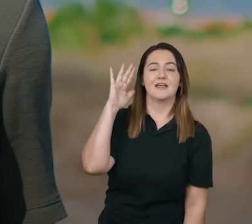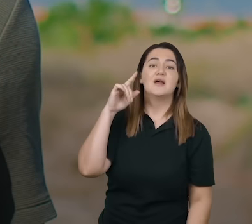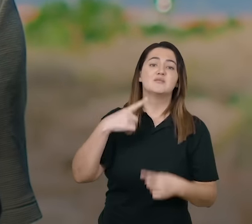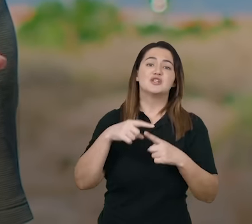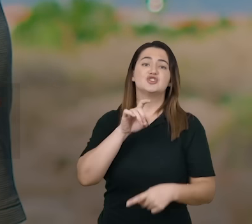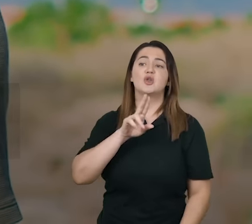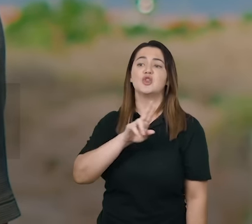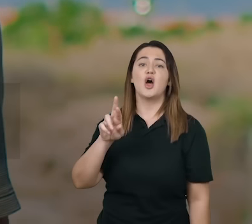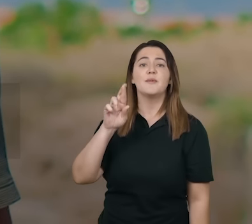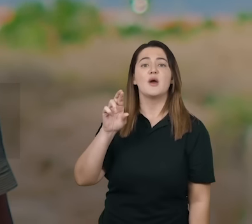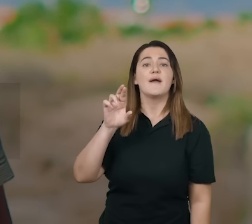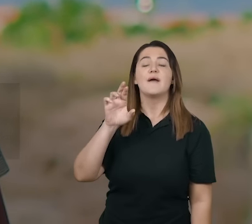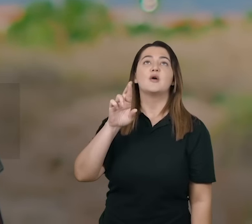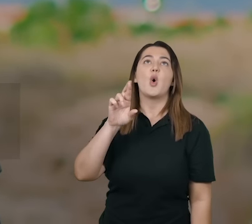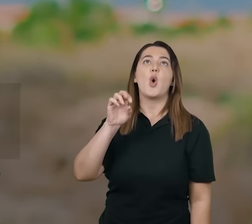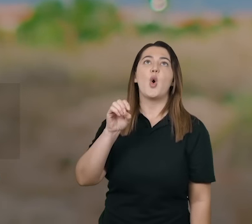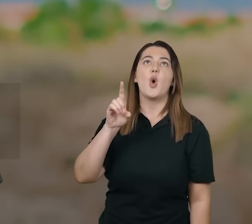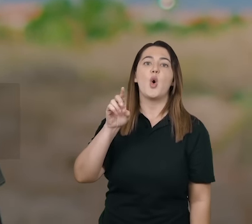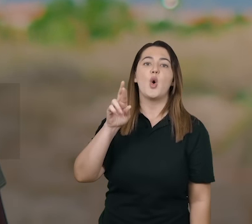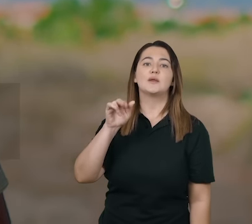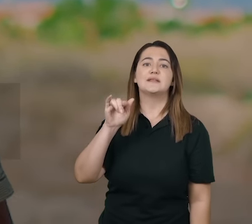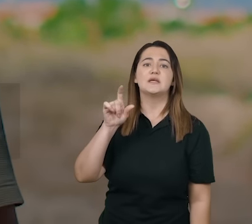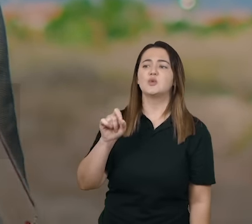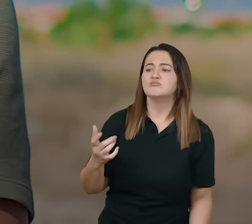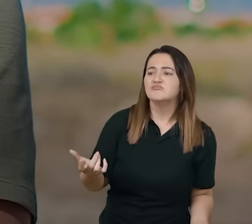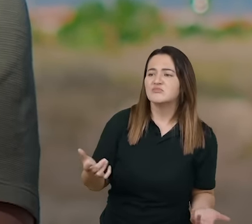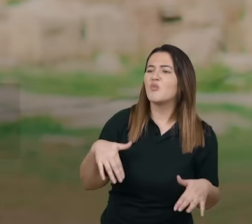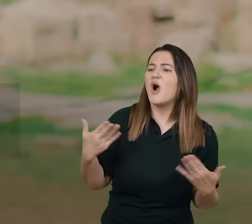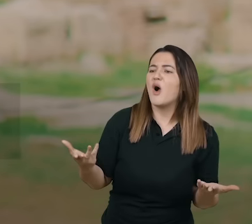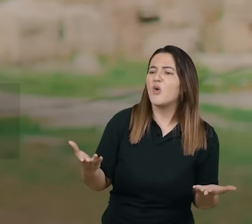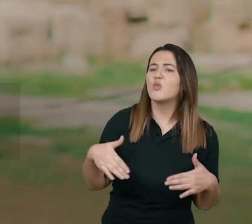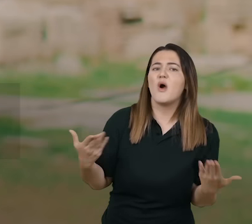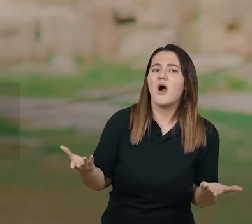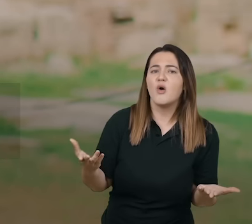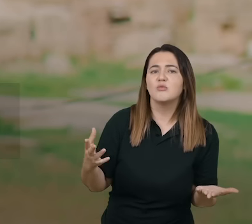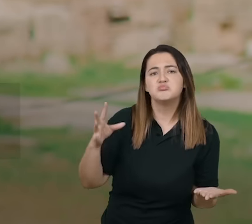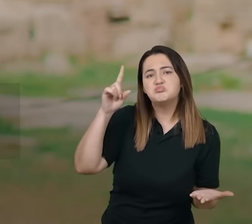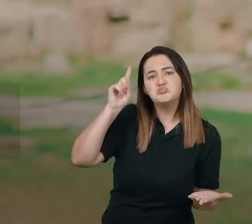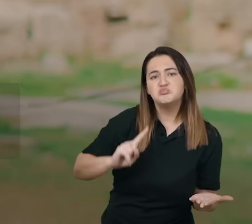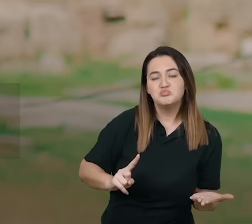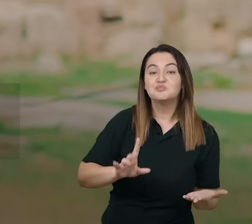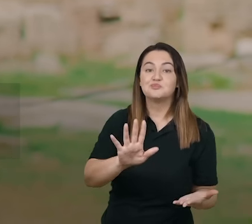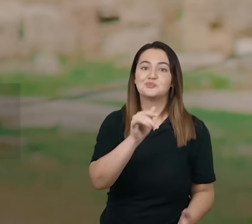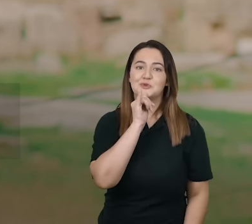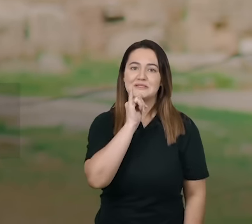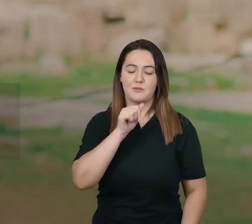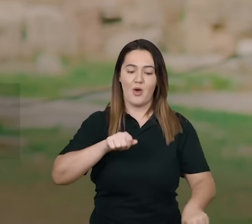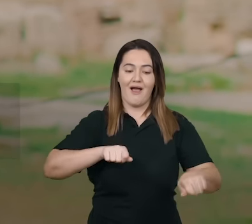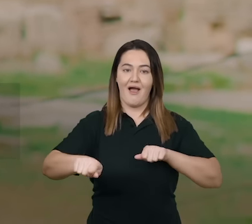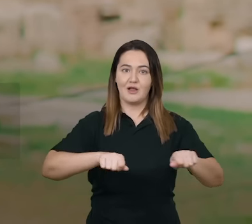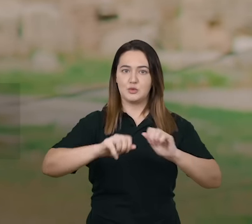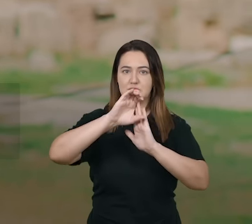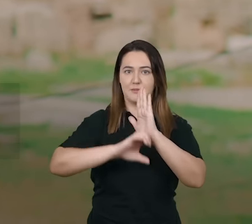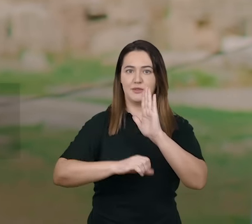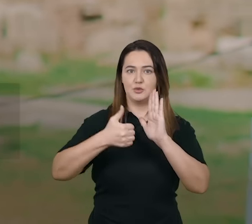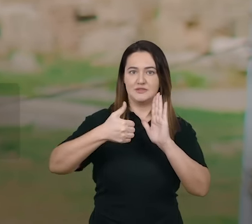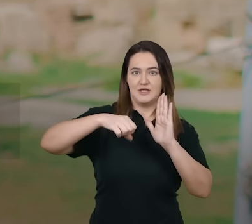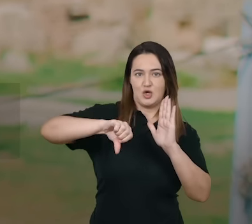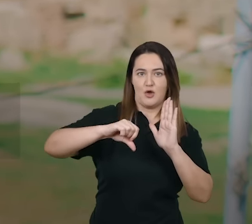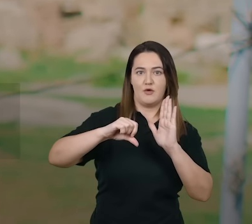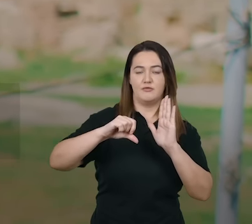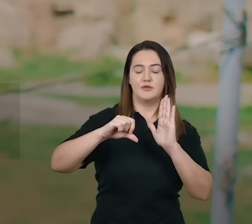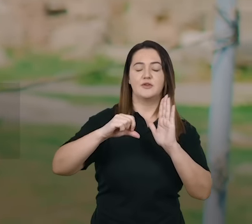mencionado no Novo Testamento com as mesmas características. Eu vou citar para você. Quando você vai a Atos, capítulo 19, verso 22,